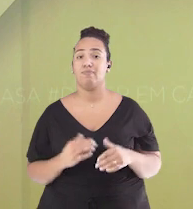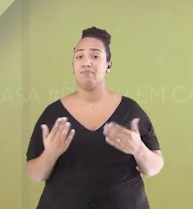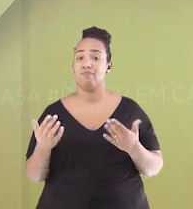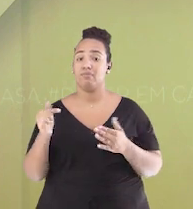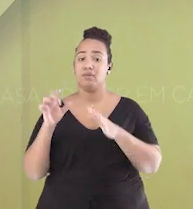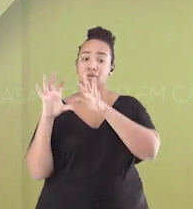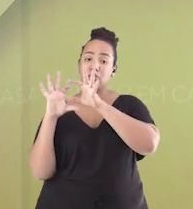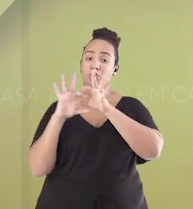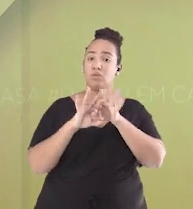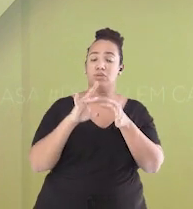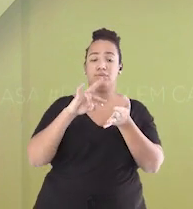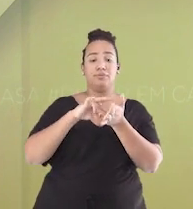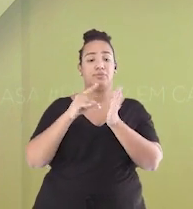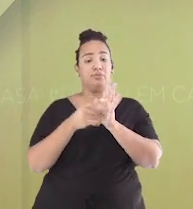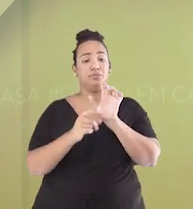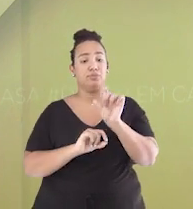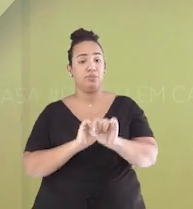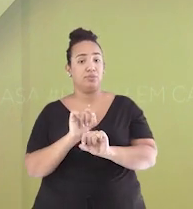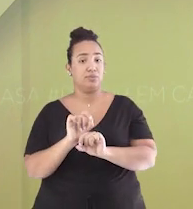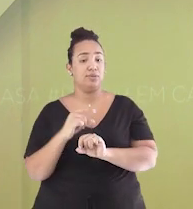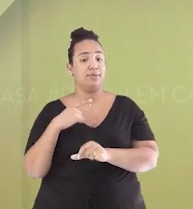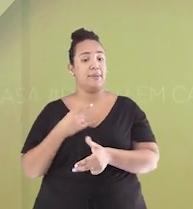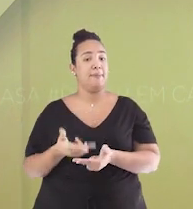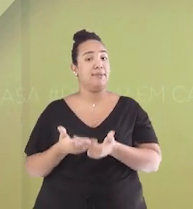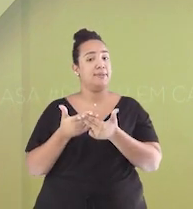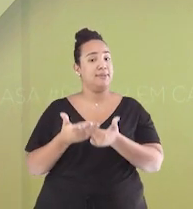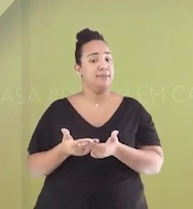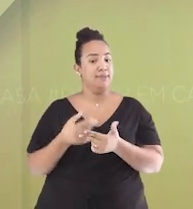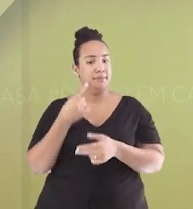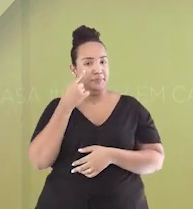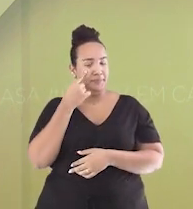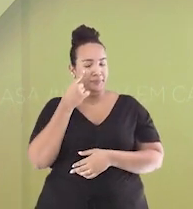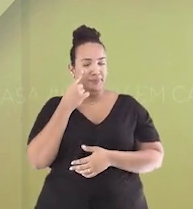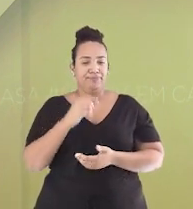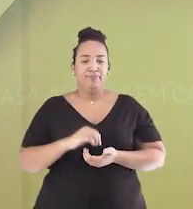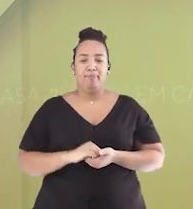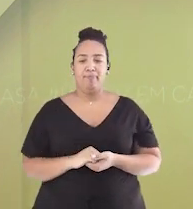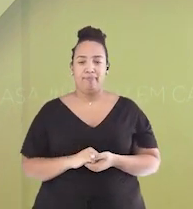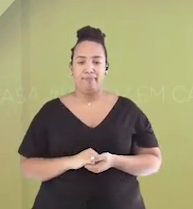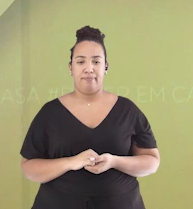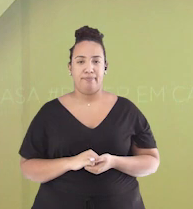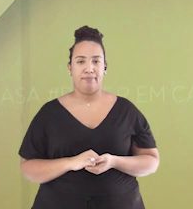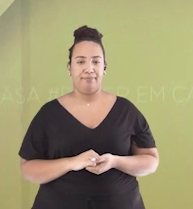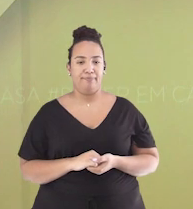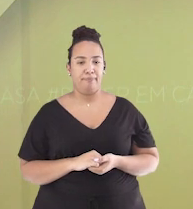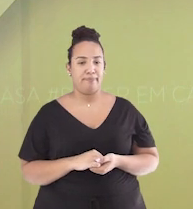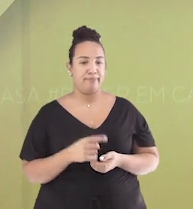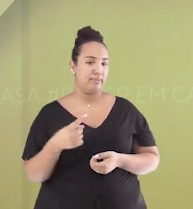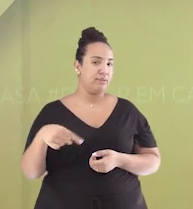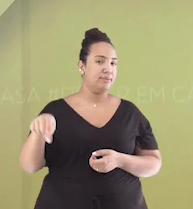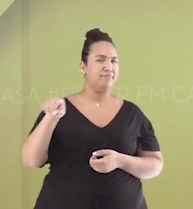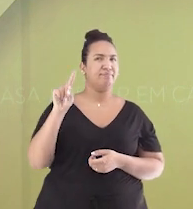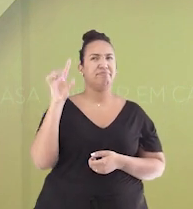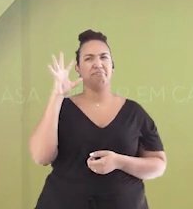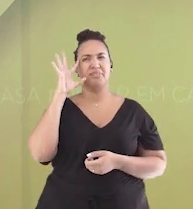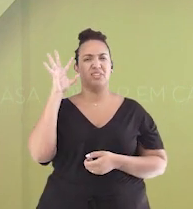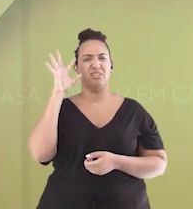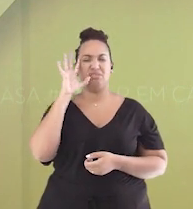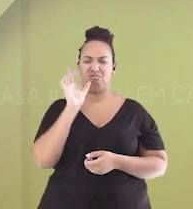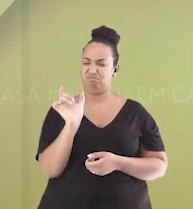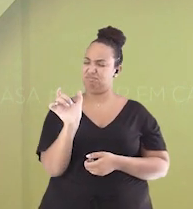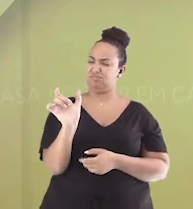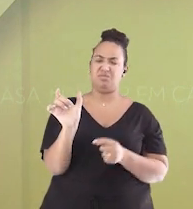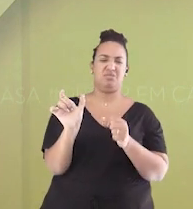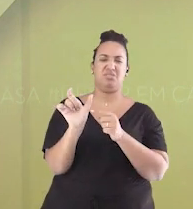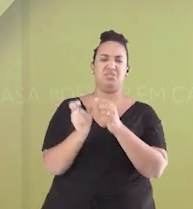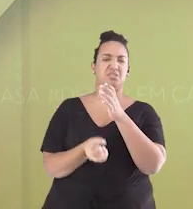Esse contexto significa aguentar. Observem. Vocês devem estar perguntando de